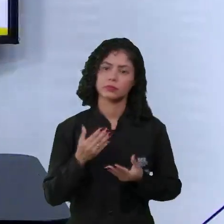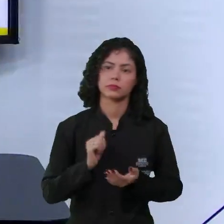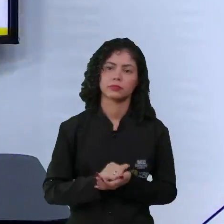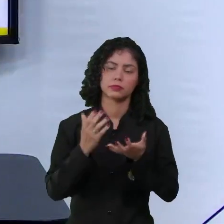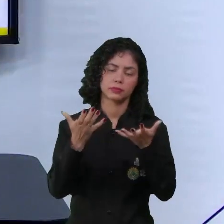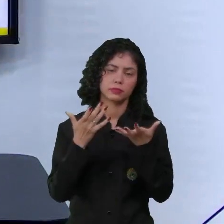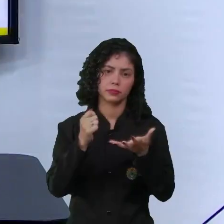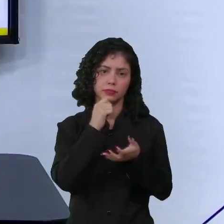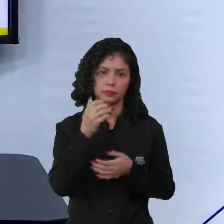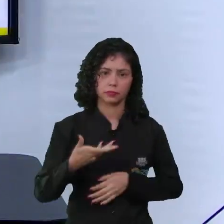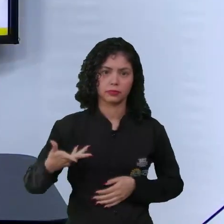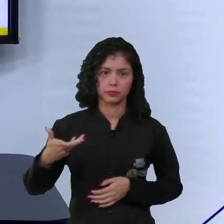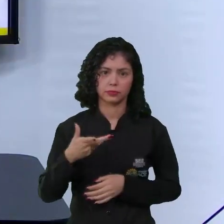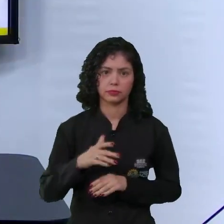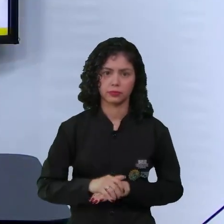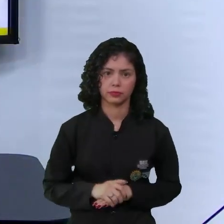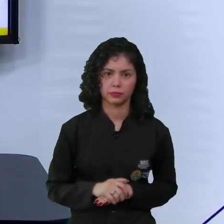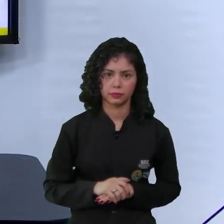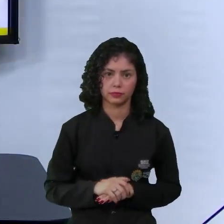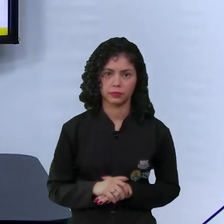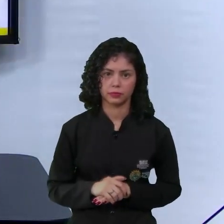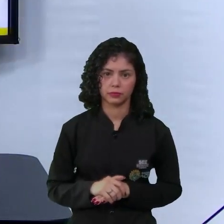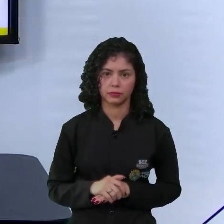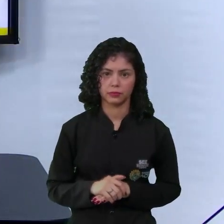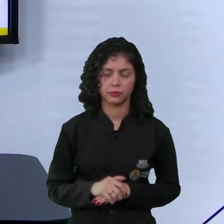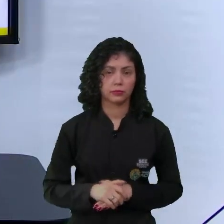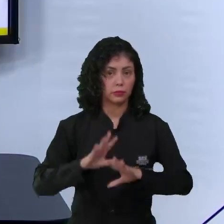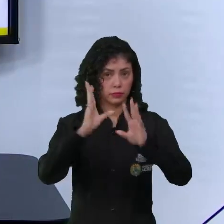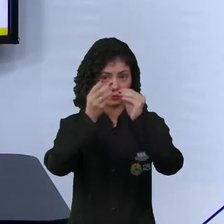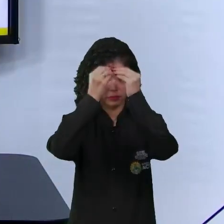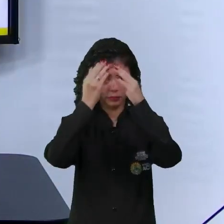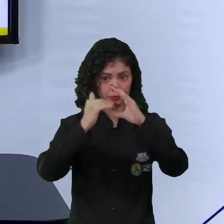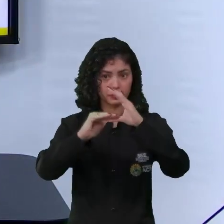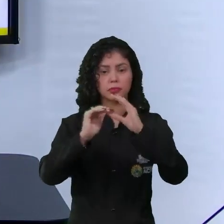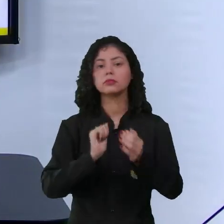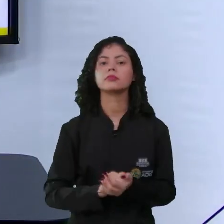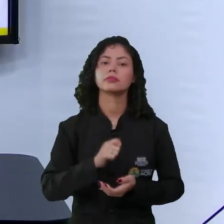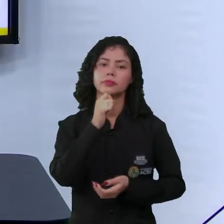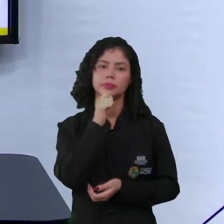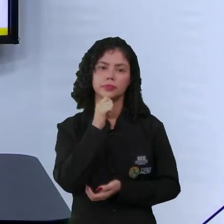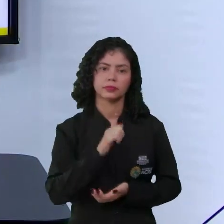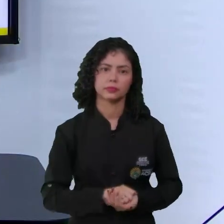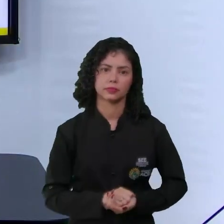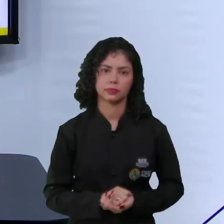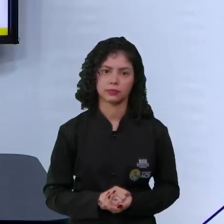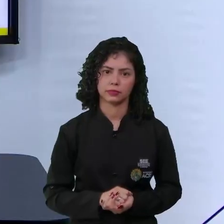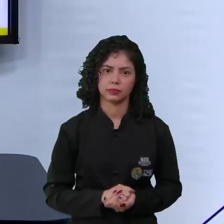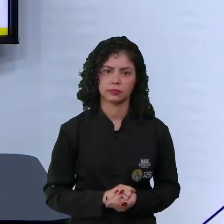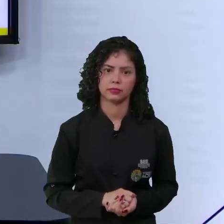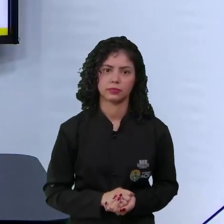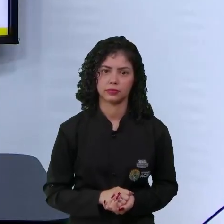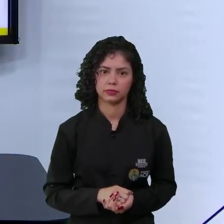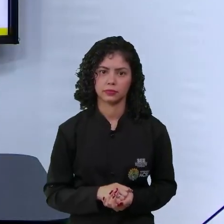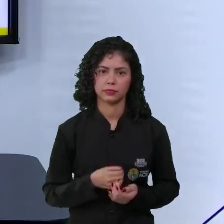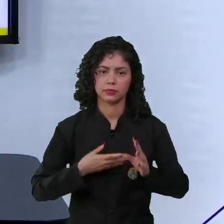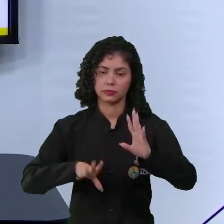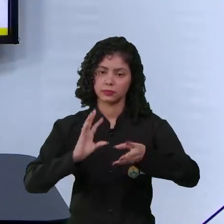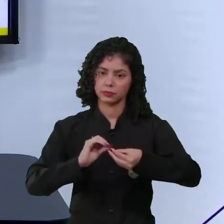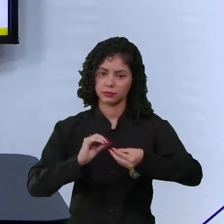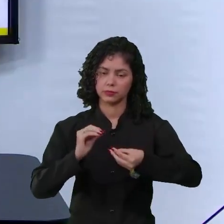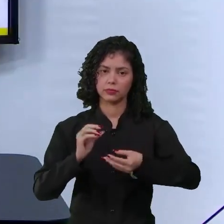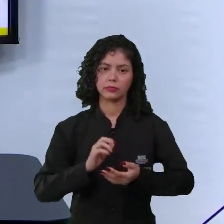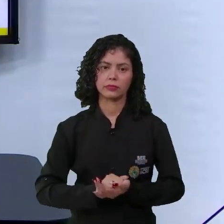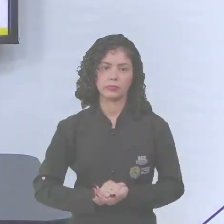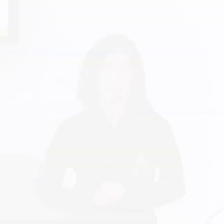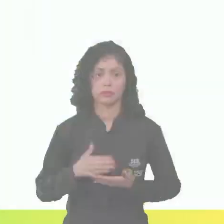quer. Basicamente isso. Captaram a mensagem? Ainda não? pois agora não tem escapatória porque a gente vai fazer um